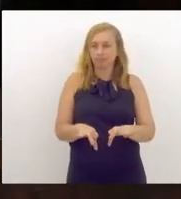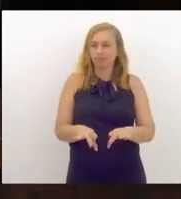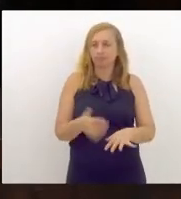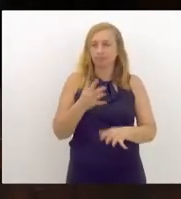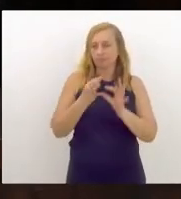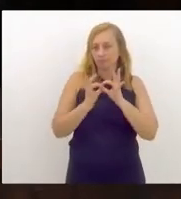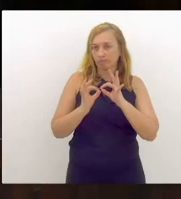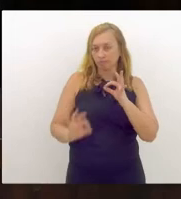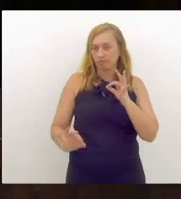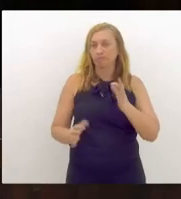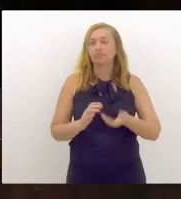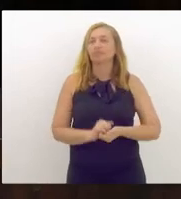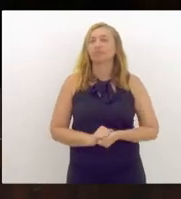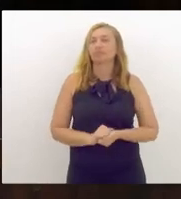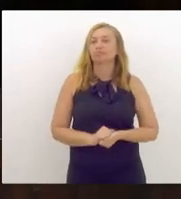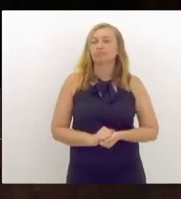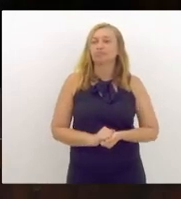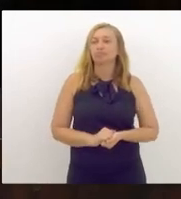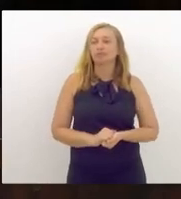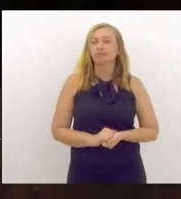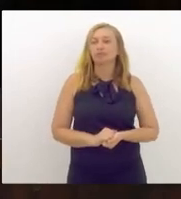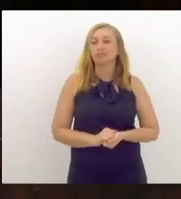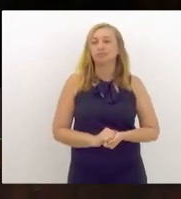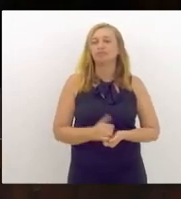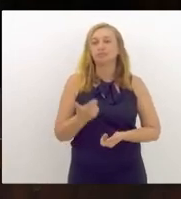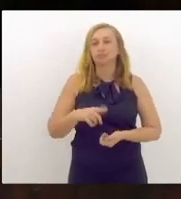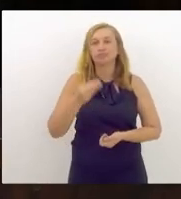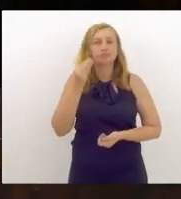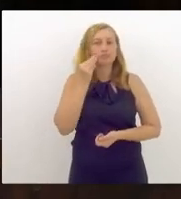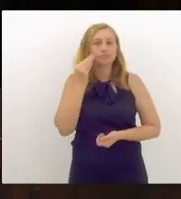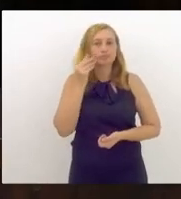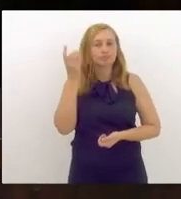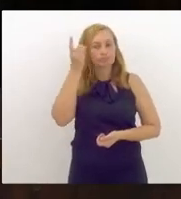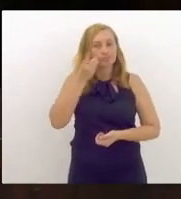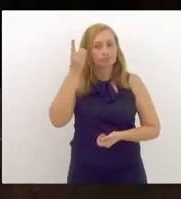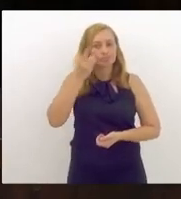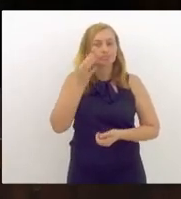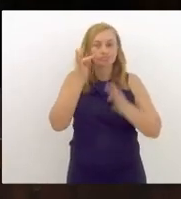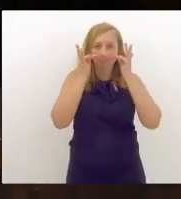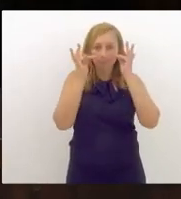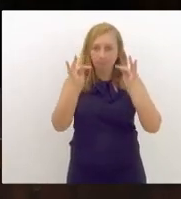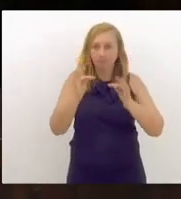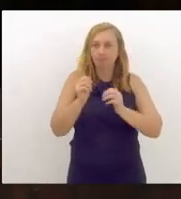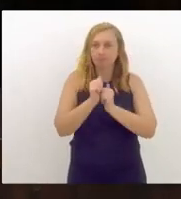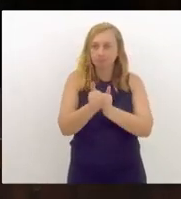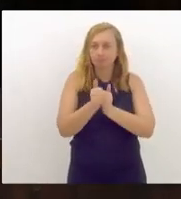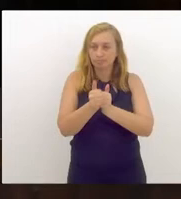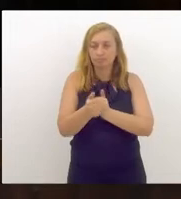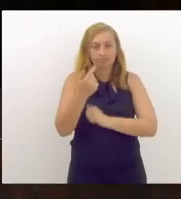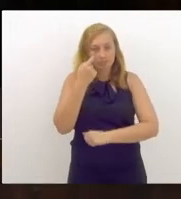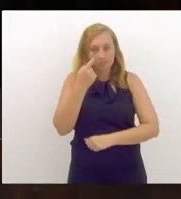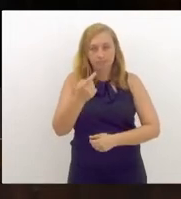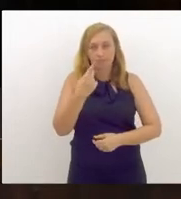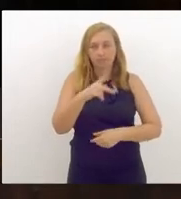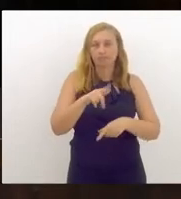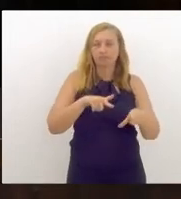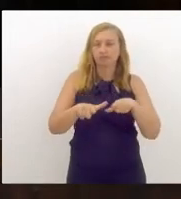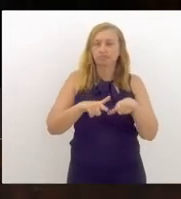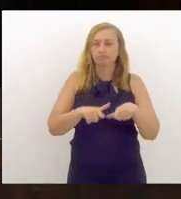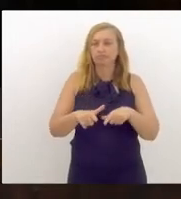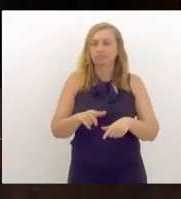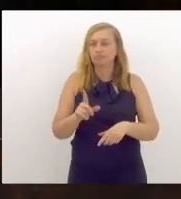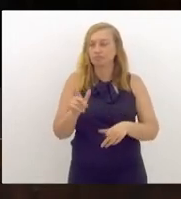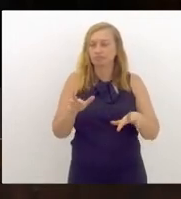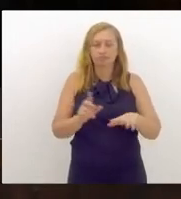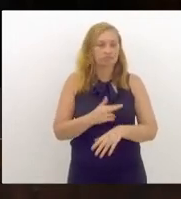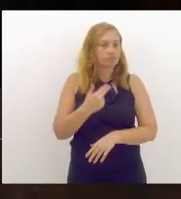estender muito mais e mais uma vez Deputado Mônica eu realmente eu sou testemunho eu acompanhei eu vi o trabalho e não poderia ser